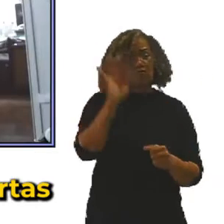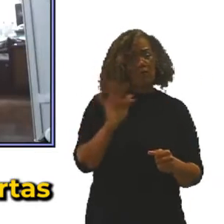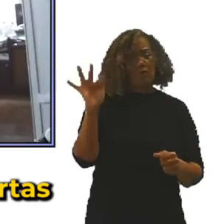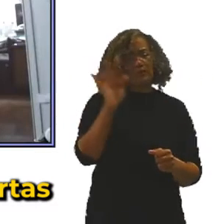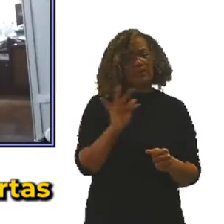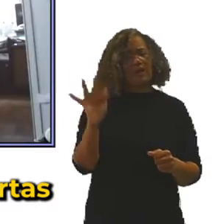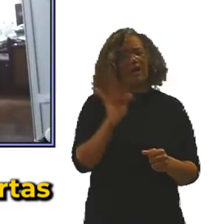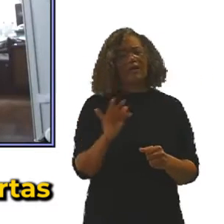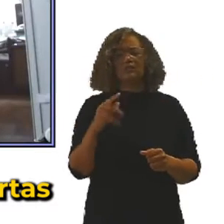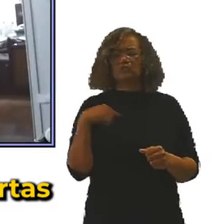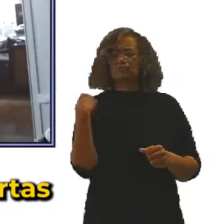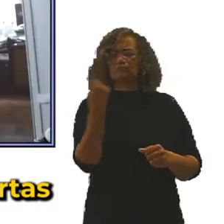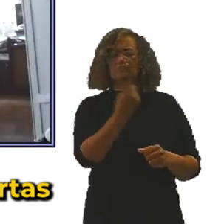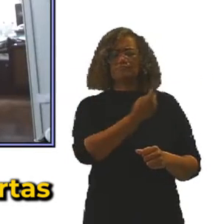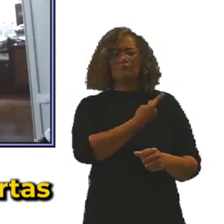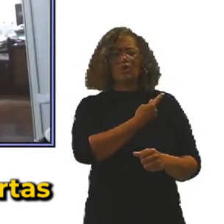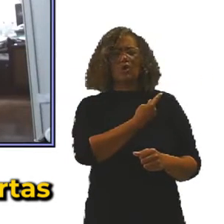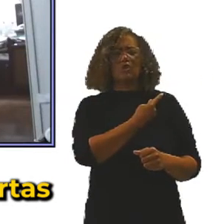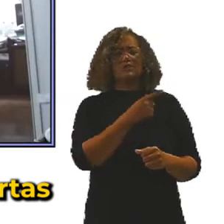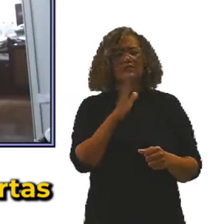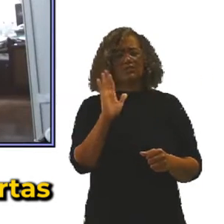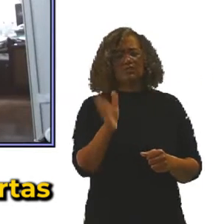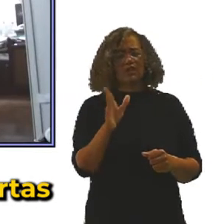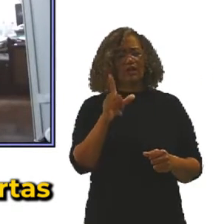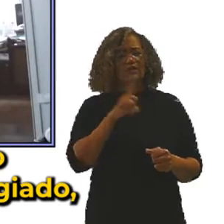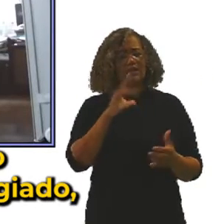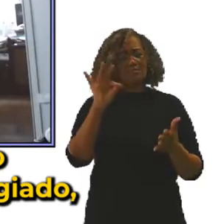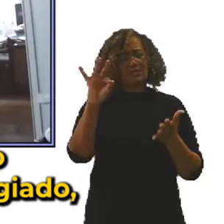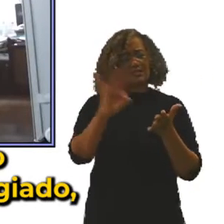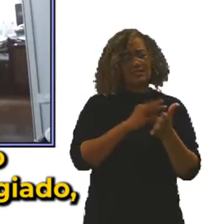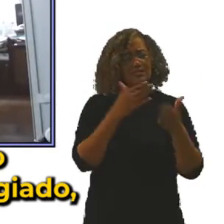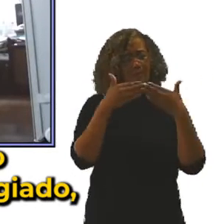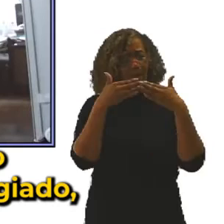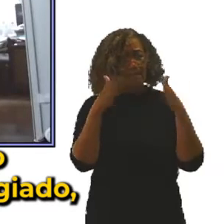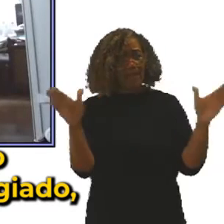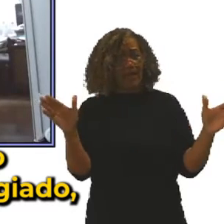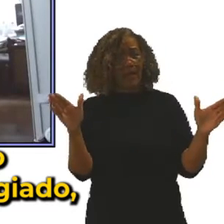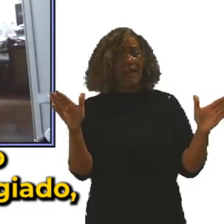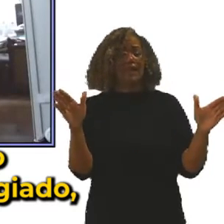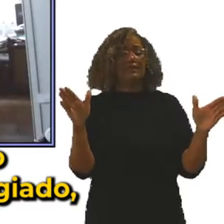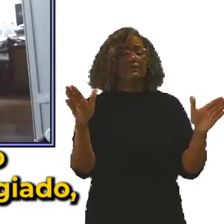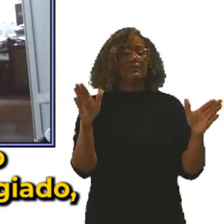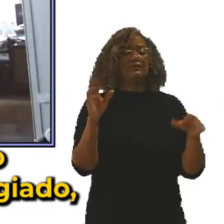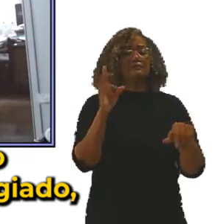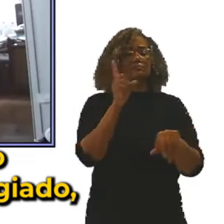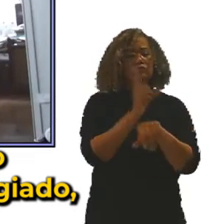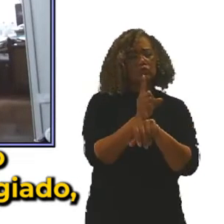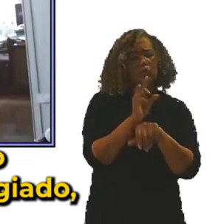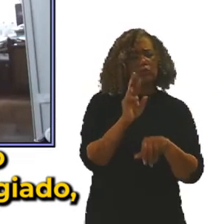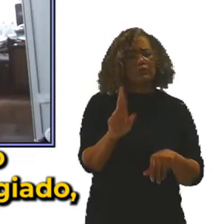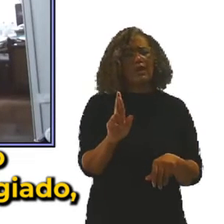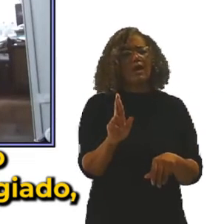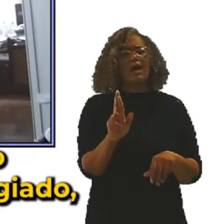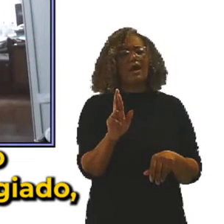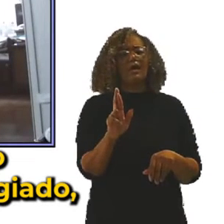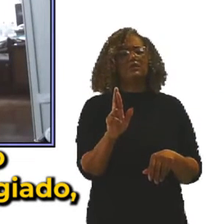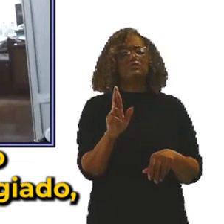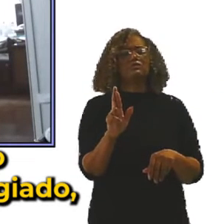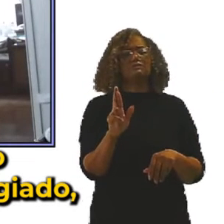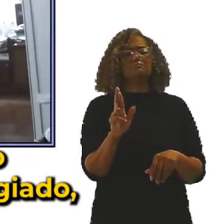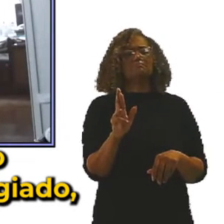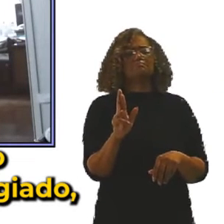TJTFT. Nós estamos com nossas inscrições abertas para o nosso programa de doutorado. É um programa que vem